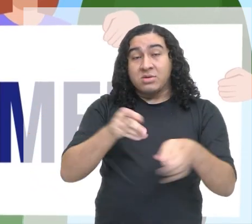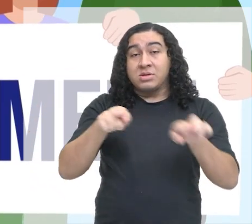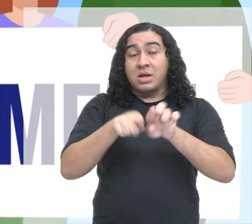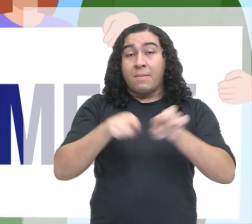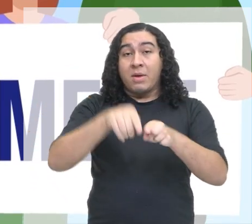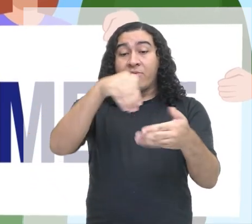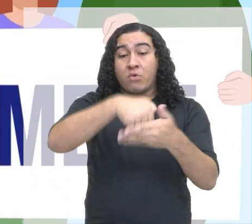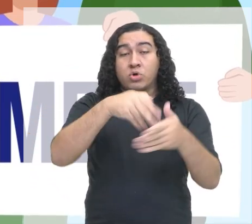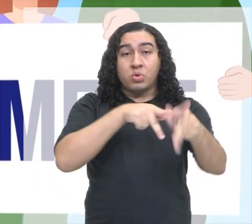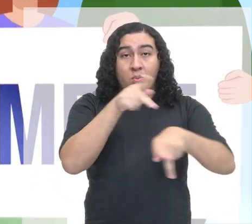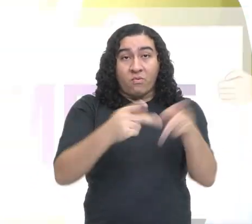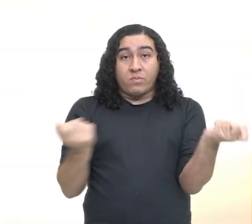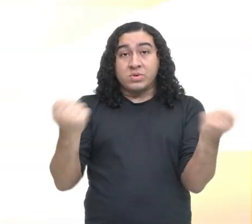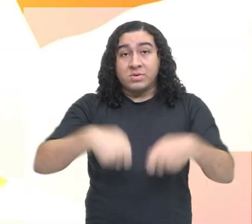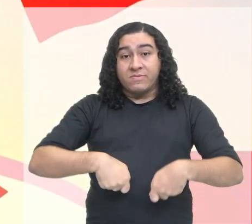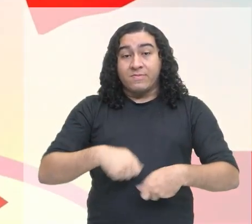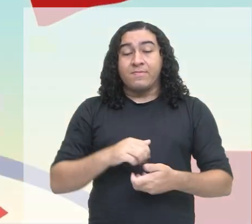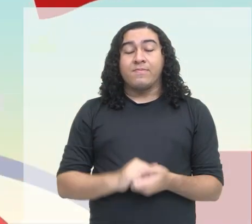popular.